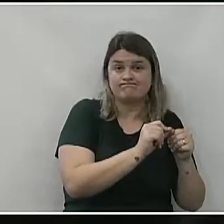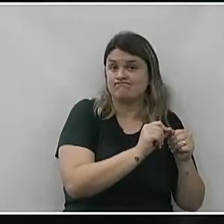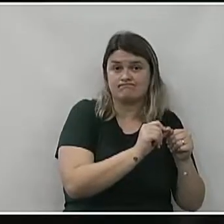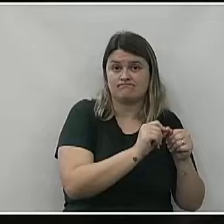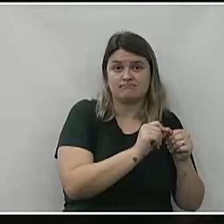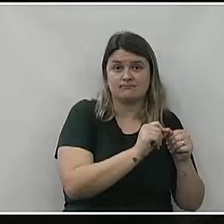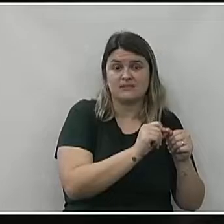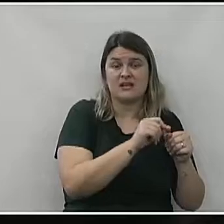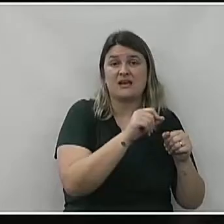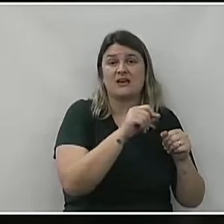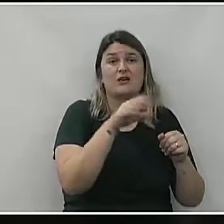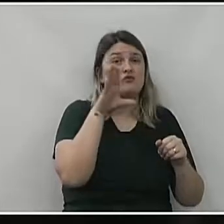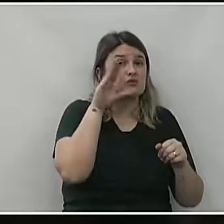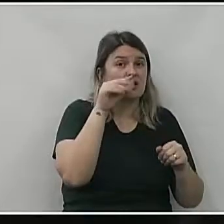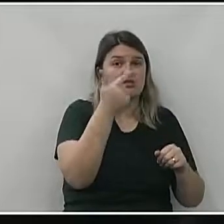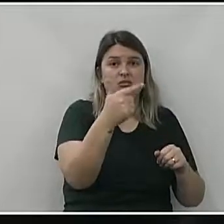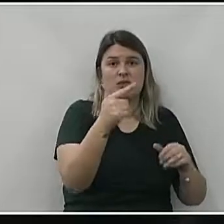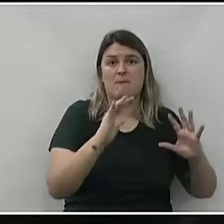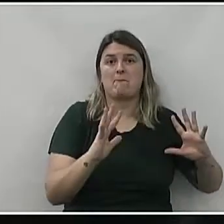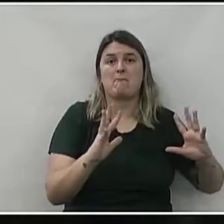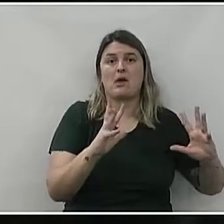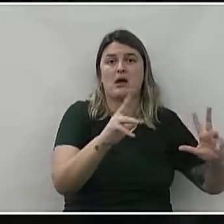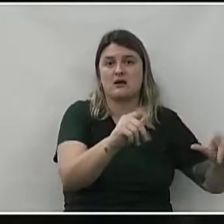é, eles não têm maquinário.